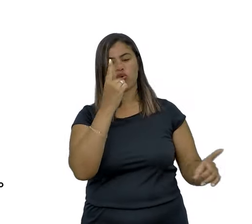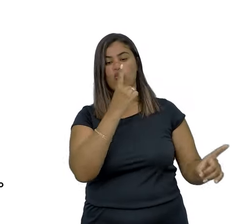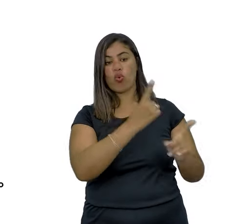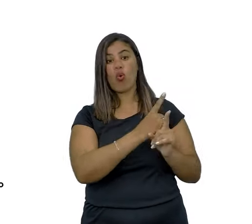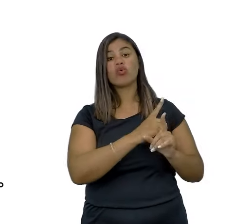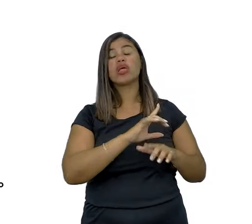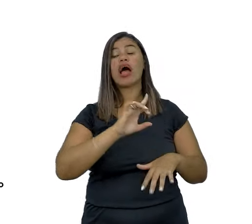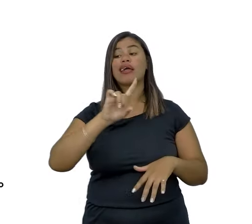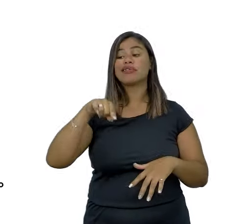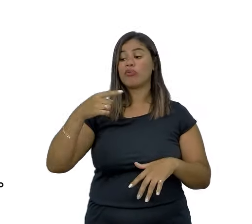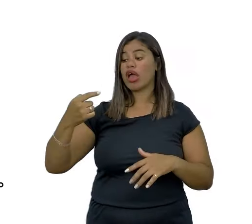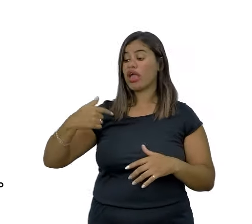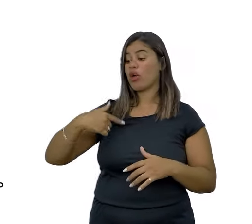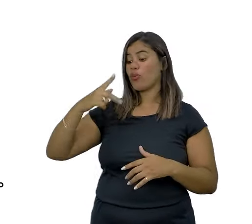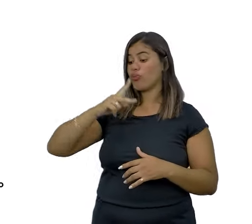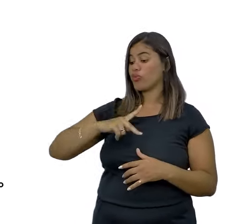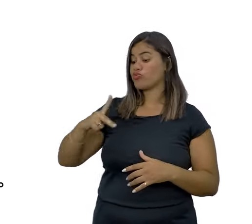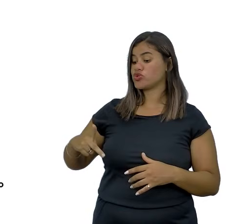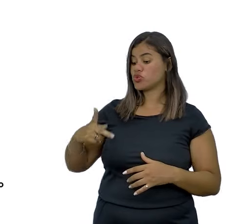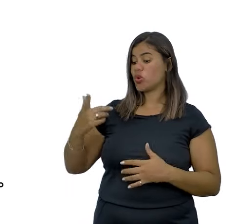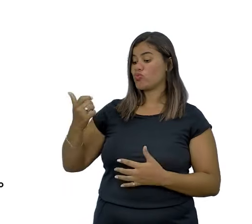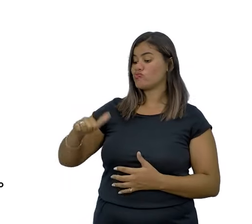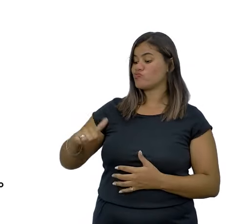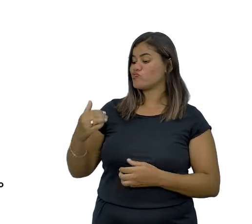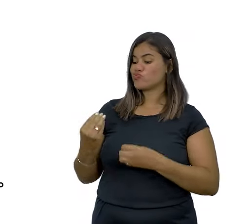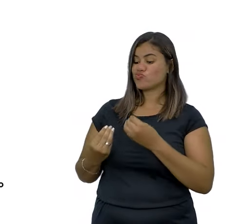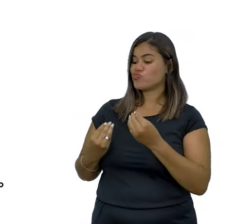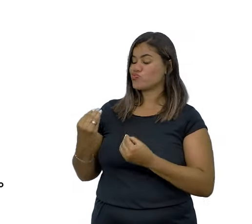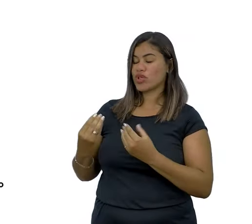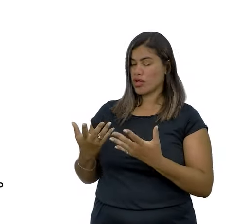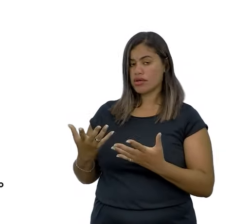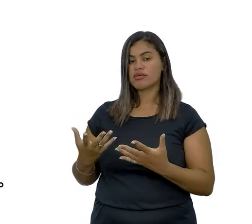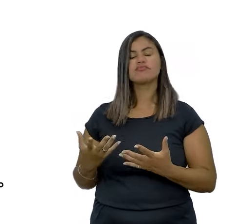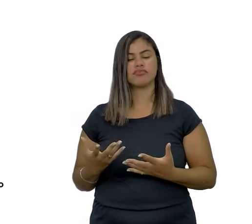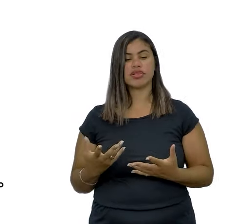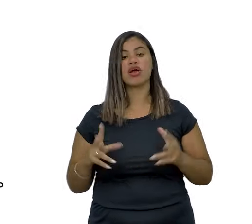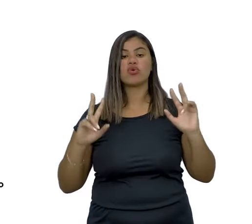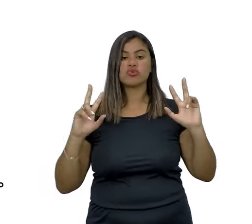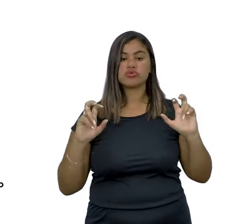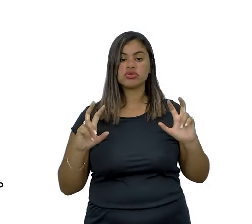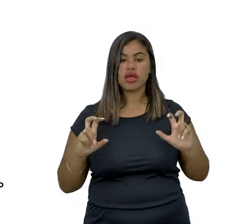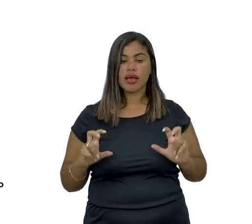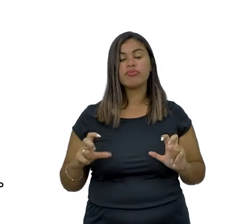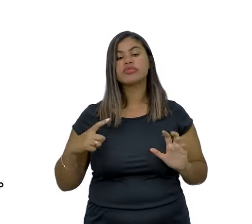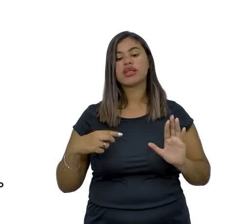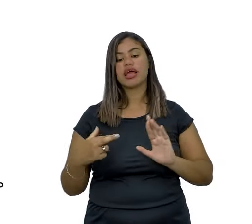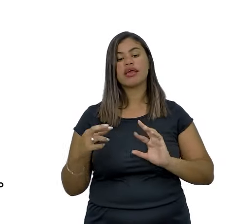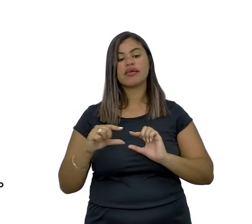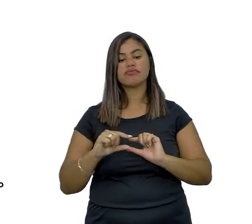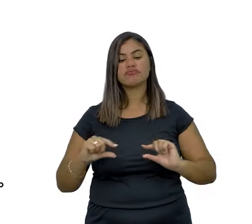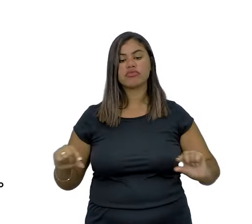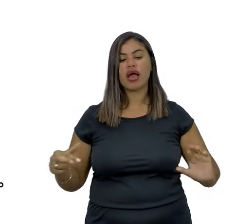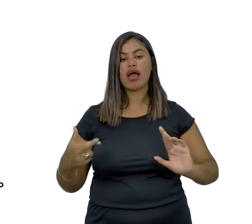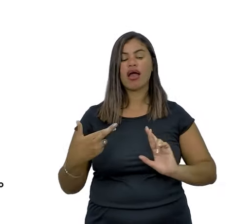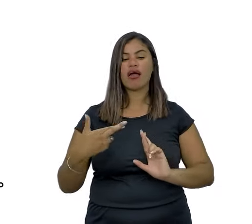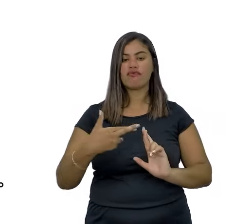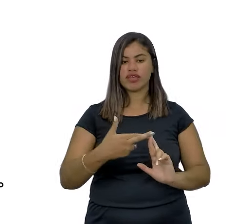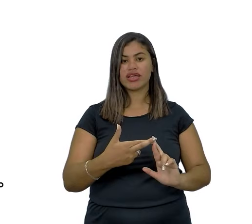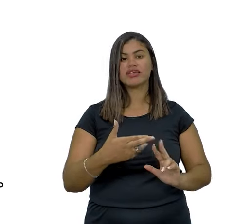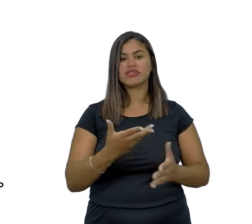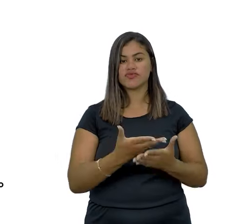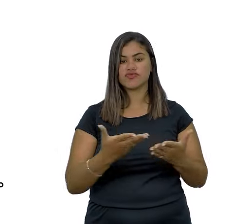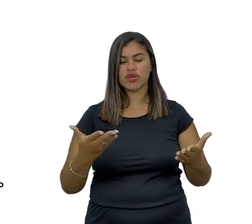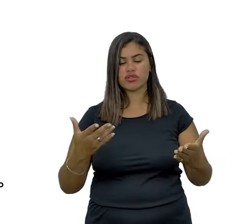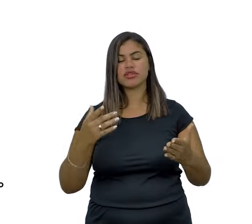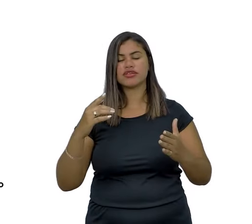a gente tem também aqui a cada pauta, né? A gente tem as nossas referências bibliográficas e você pode recorrer a